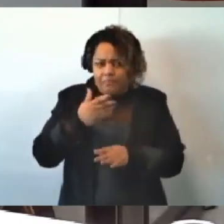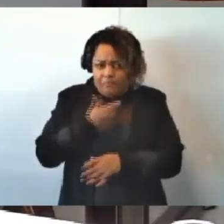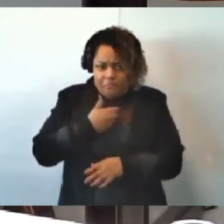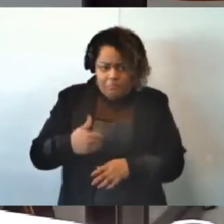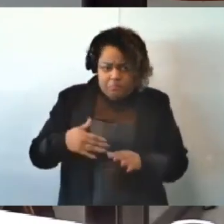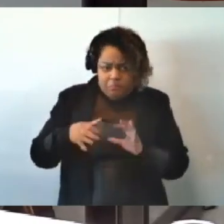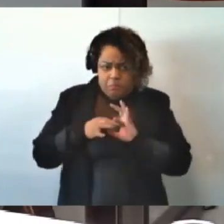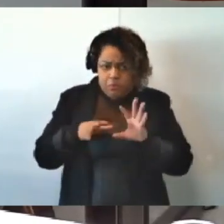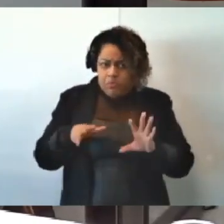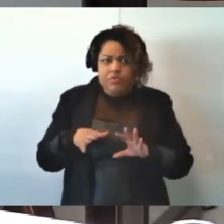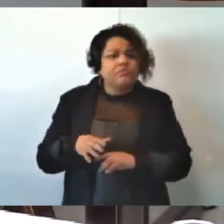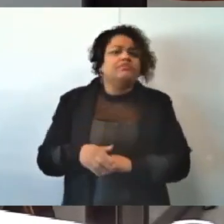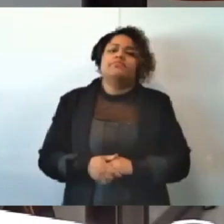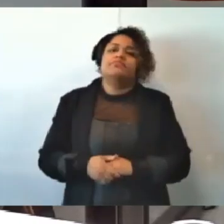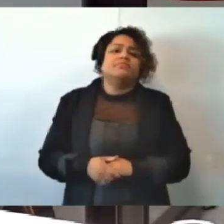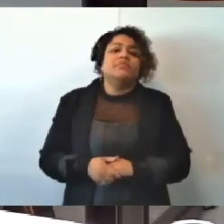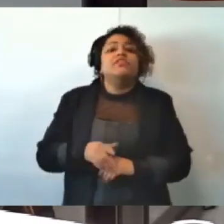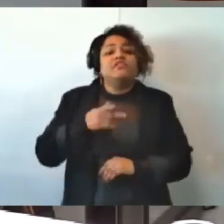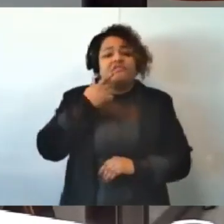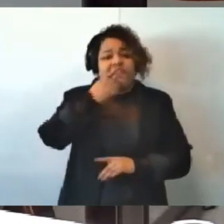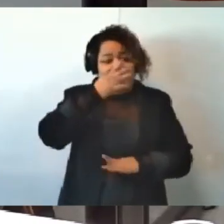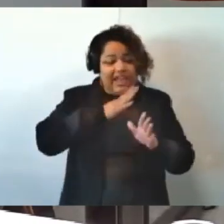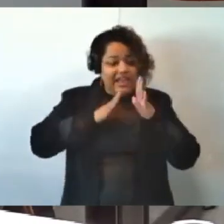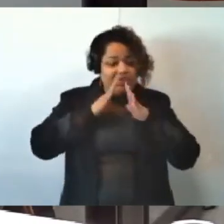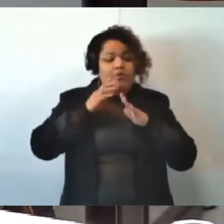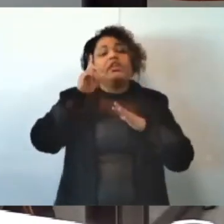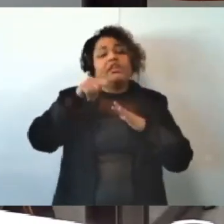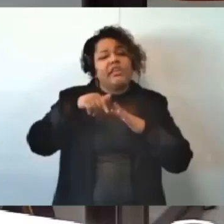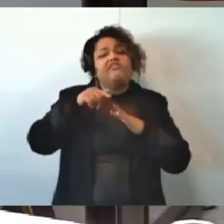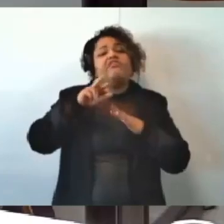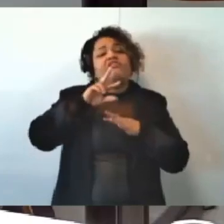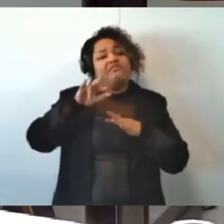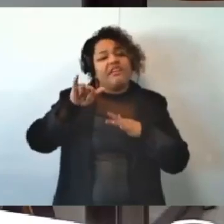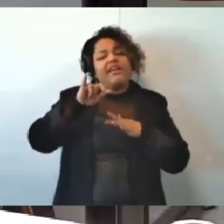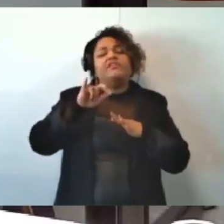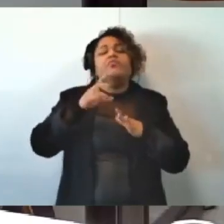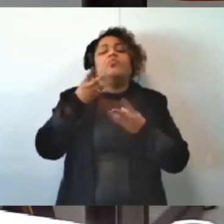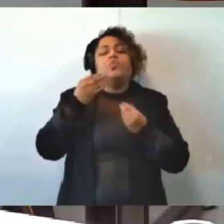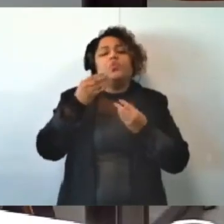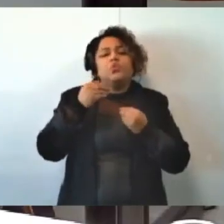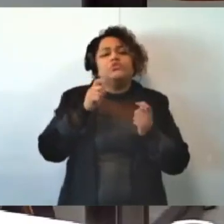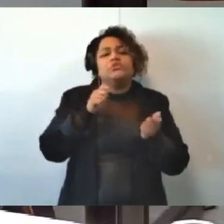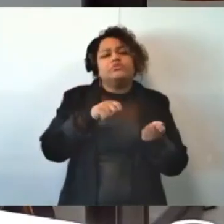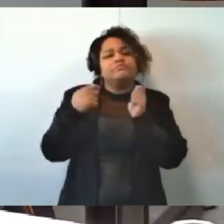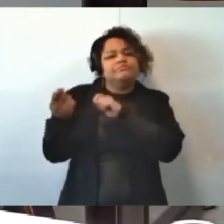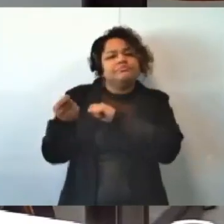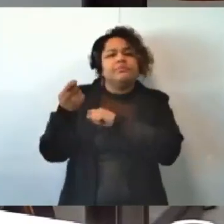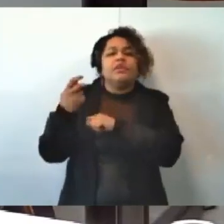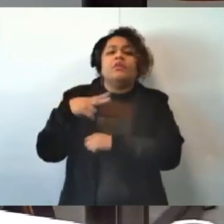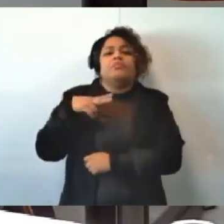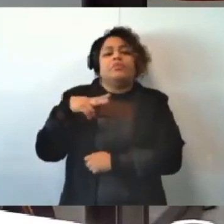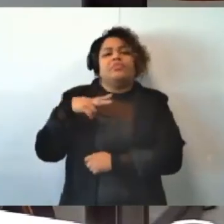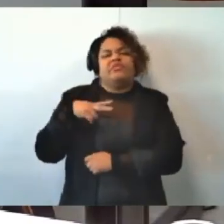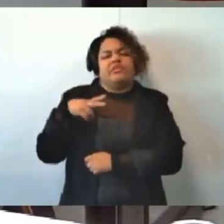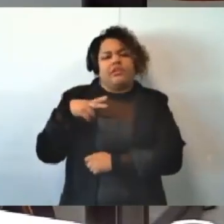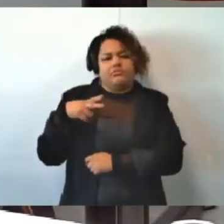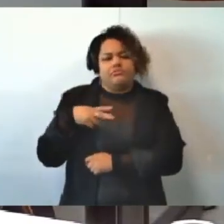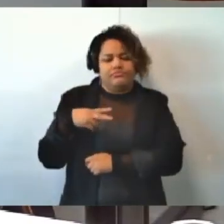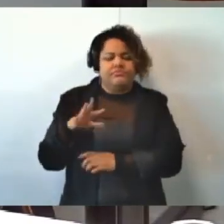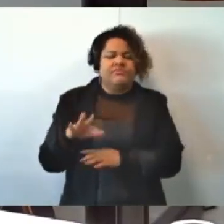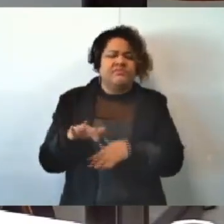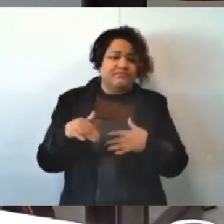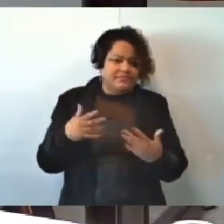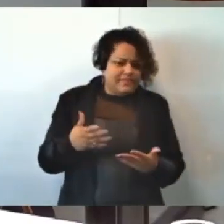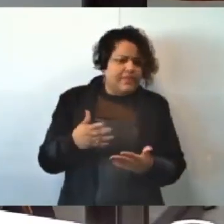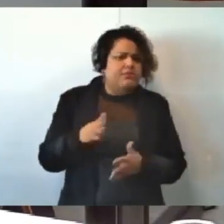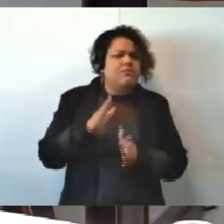para a iniciativa privada. Então, a gente questiona, né, também isto. Então, tudo aquilo que a gente vem colocando aqui, não é que não vem colocando em